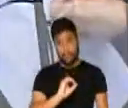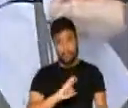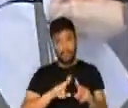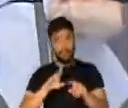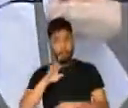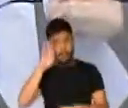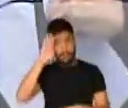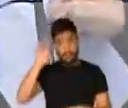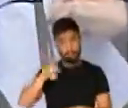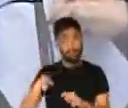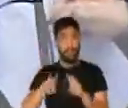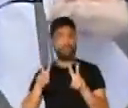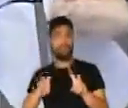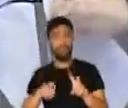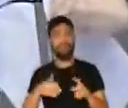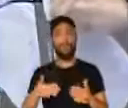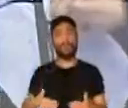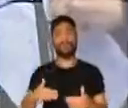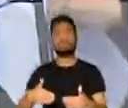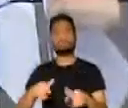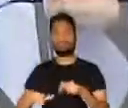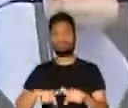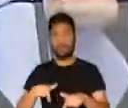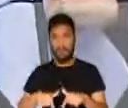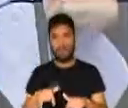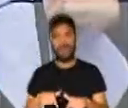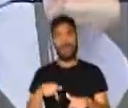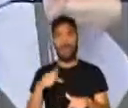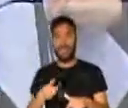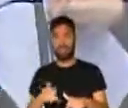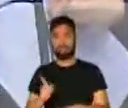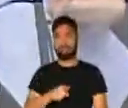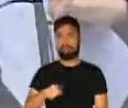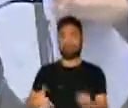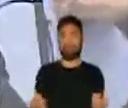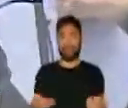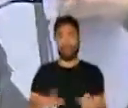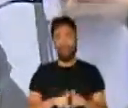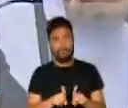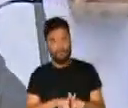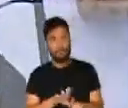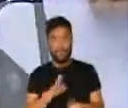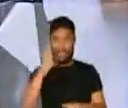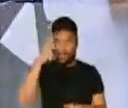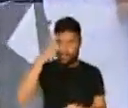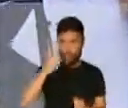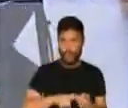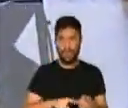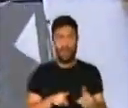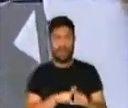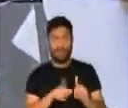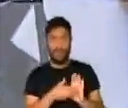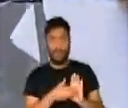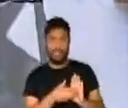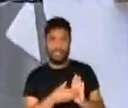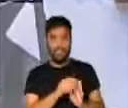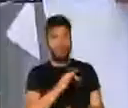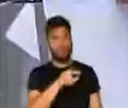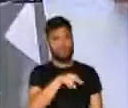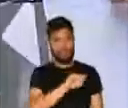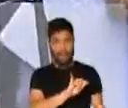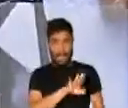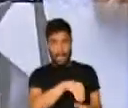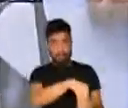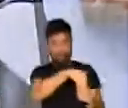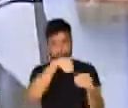especial com relação ao Ministério do Trabalho, a sua extinção, ao Ministério da Cultura, a retirada da FUNAI do